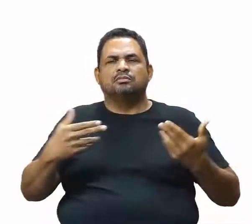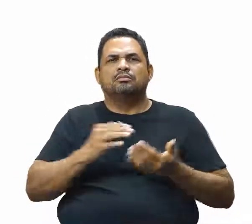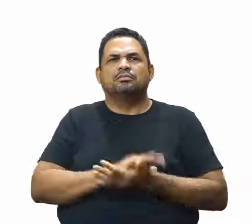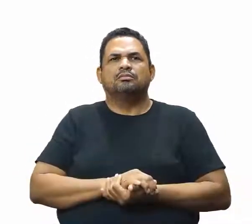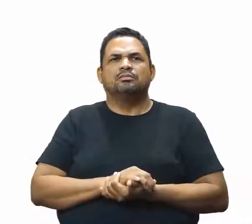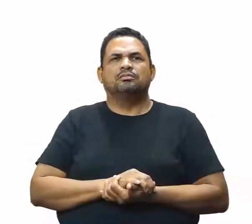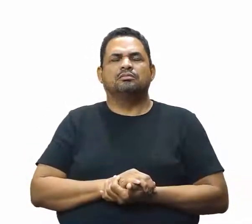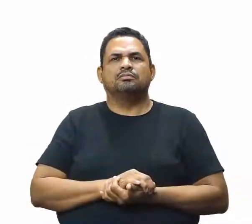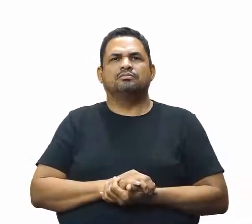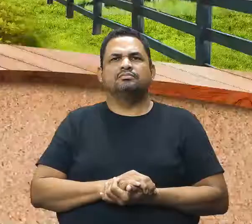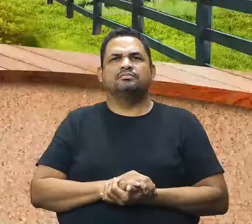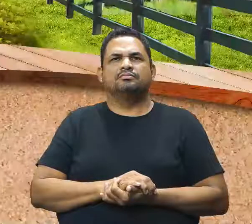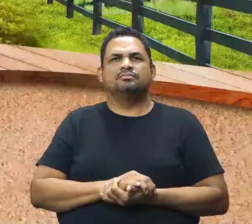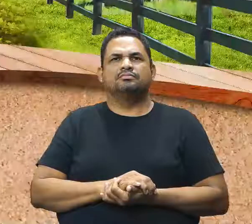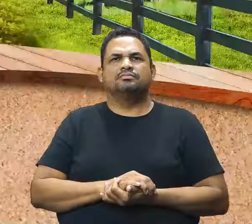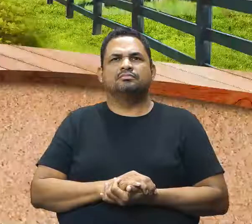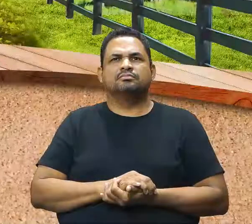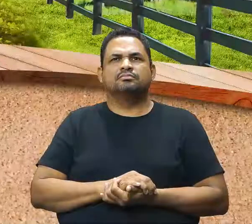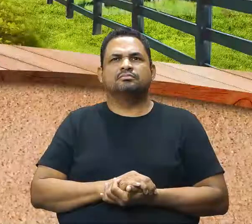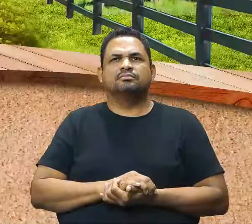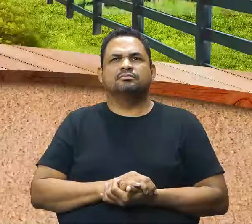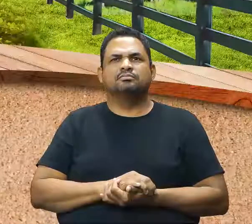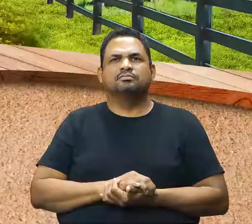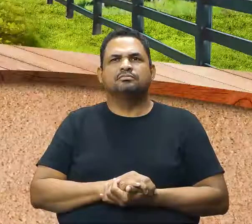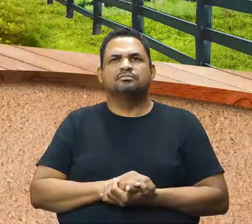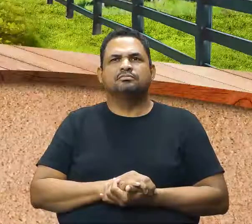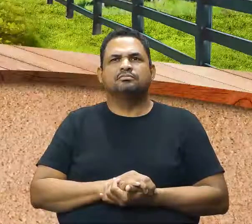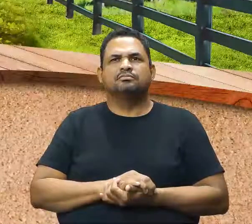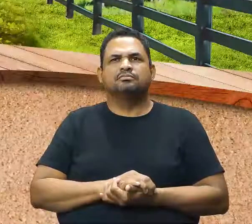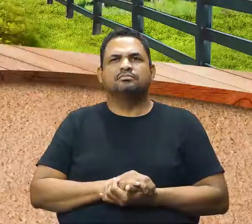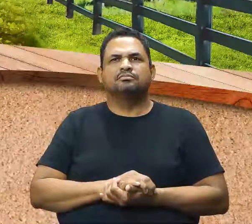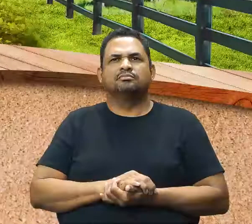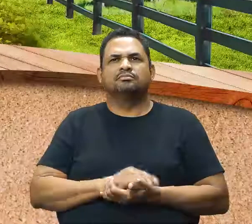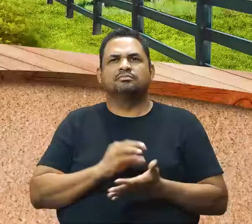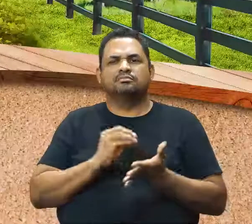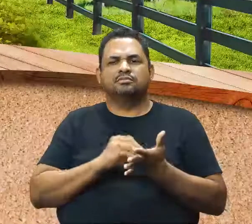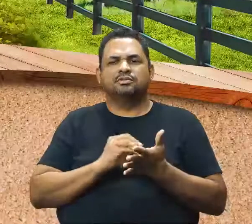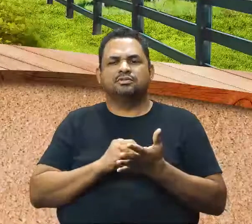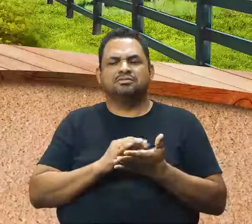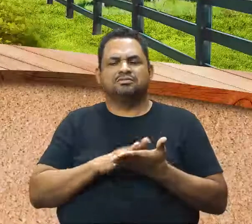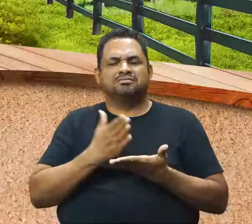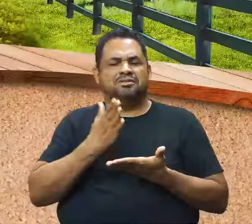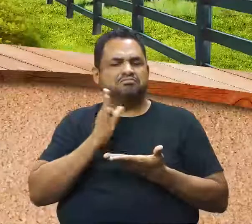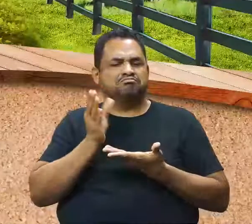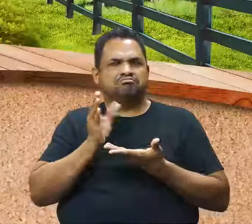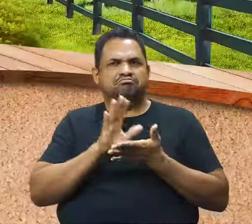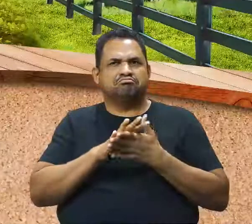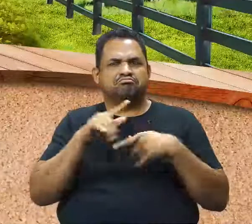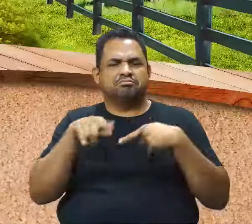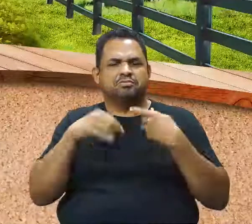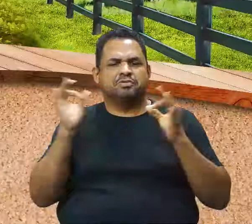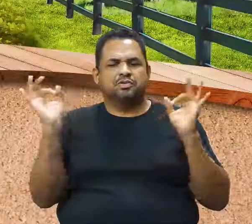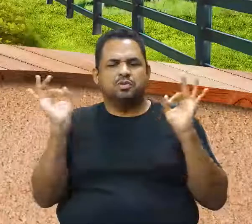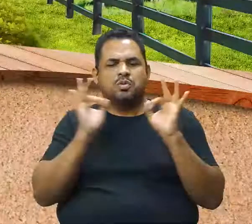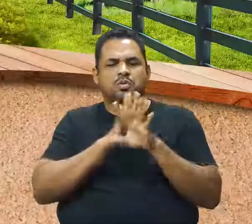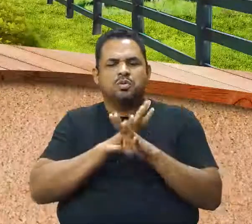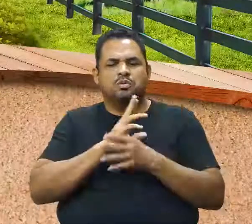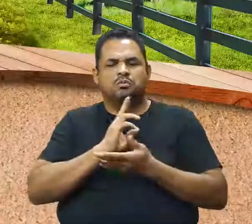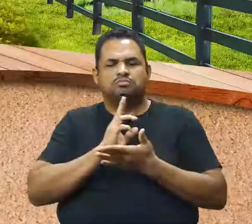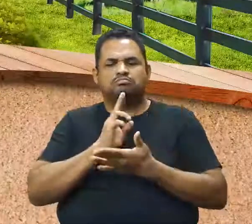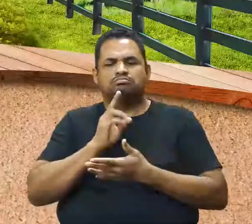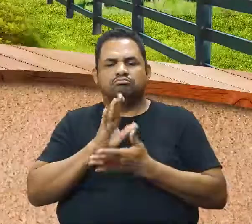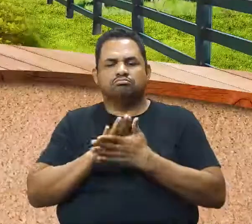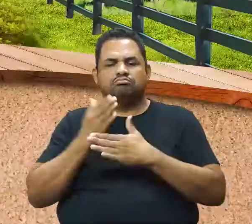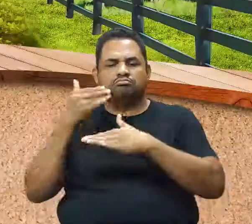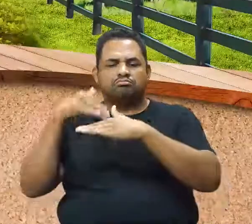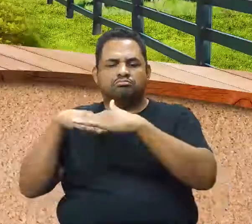Vem aqui, galerinha. E, eu sei que faltou umas partezinhas para a gente só concluir sobre o processo de